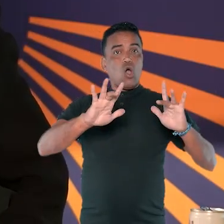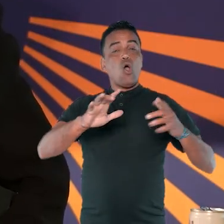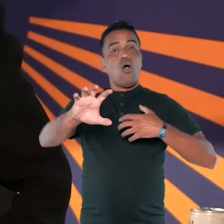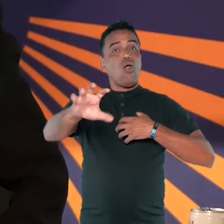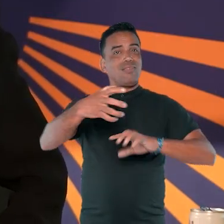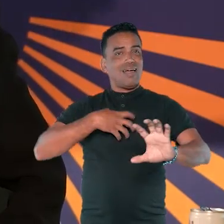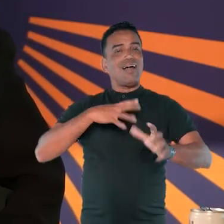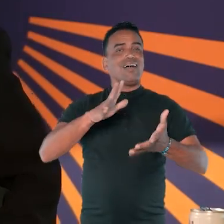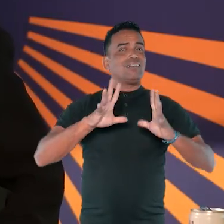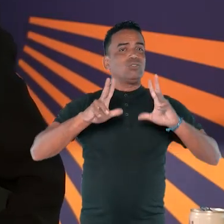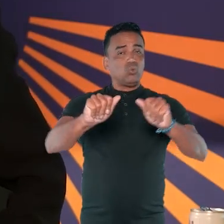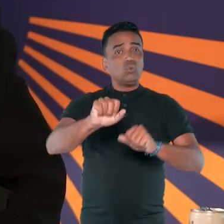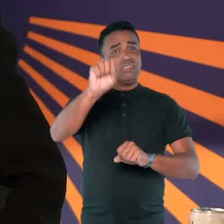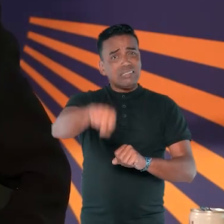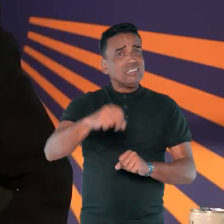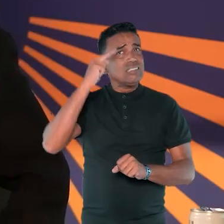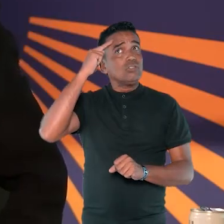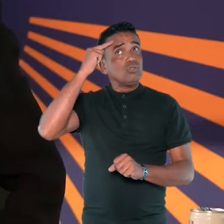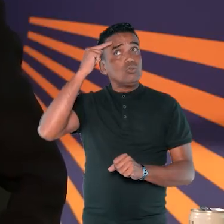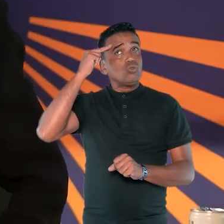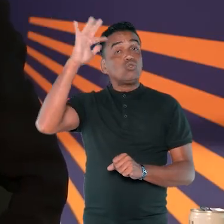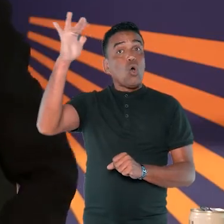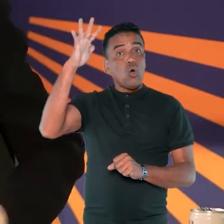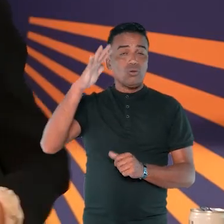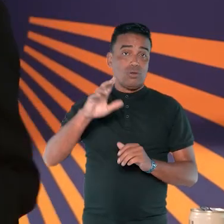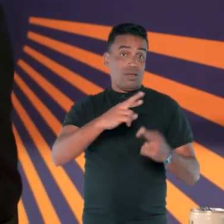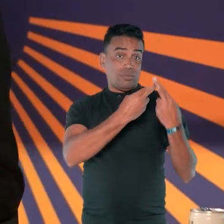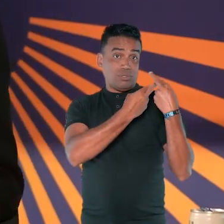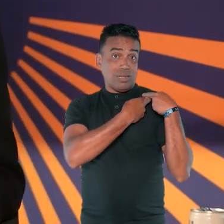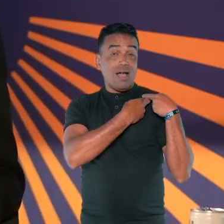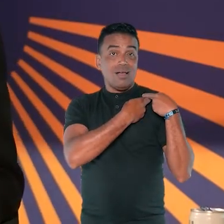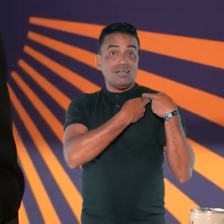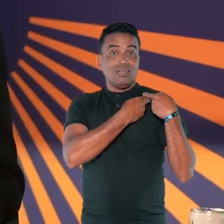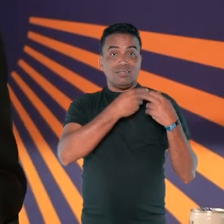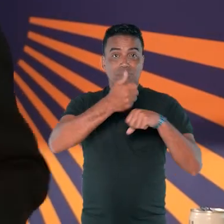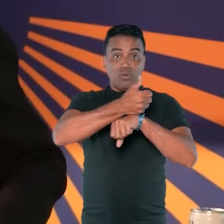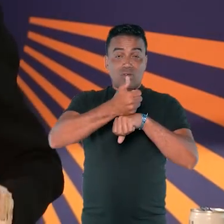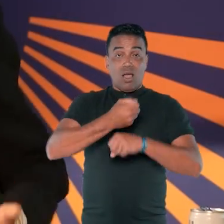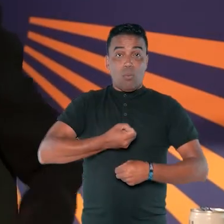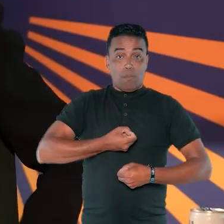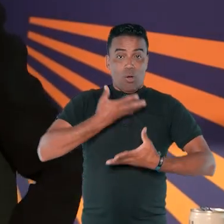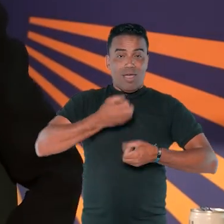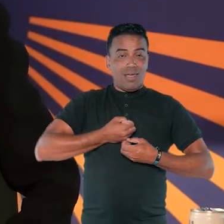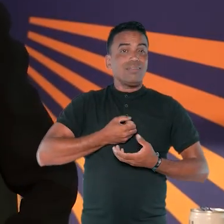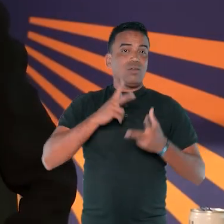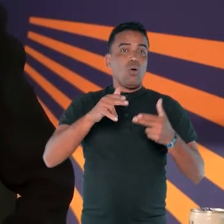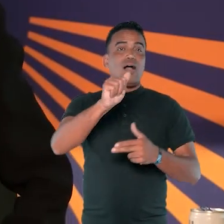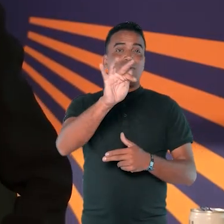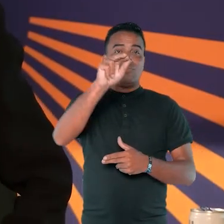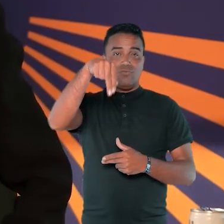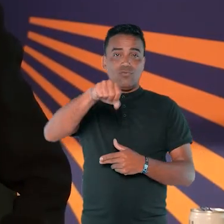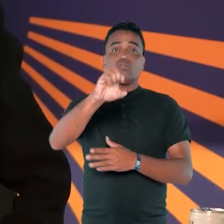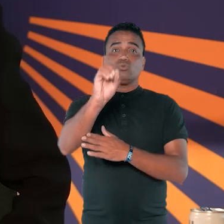sim a todos os seus sonhos. Eu acho que o papel do poeta, e de um poeta como Afonso Romano Santana, ao perguntar que país é